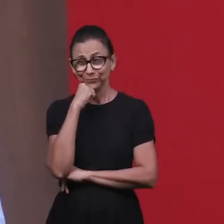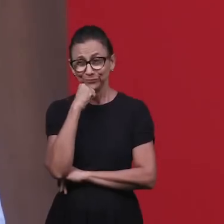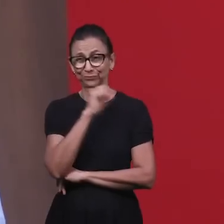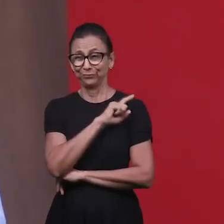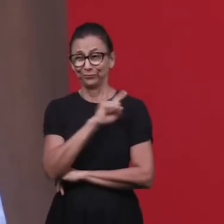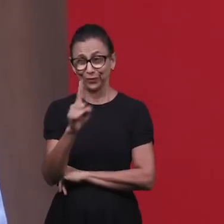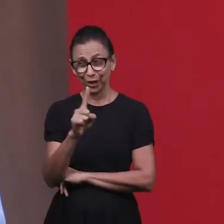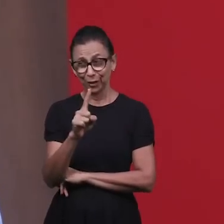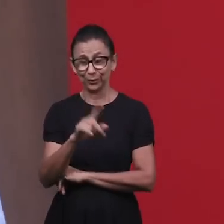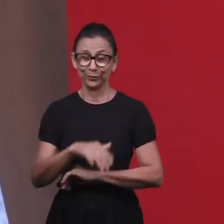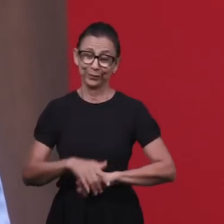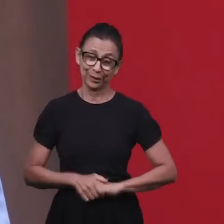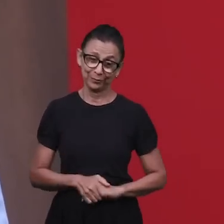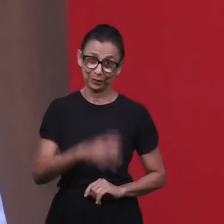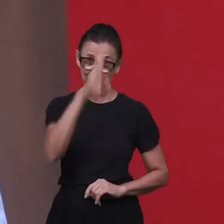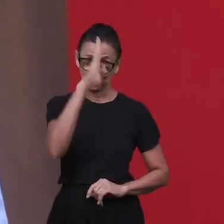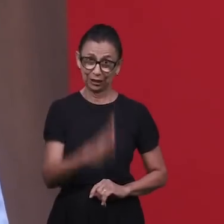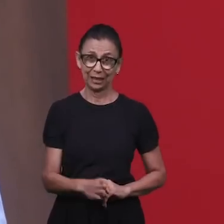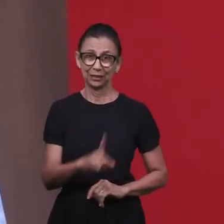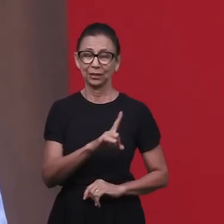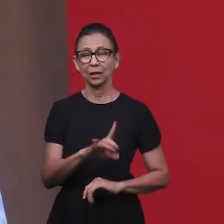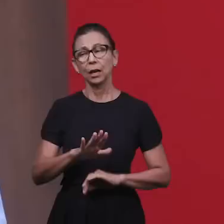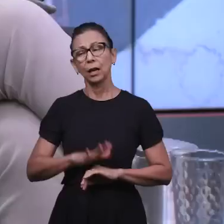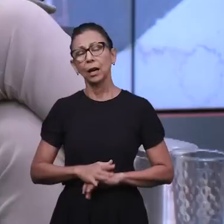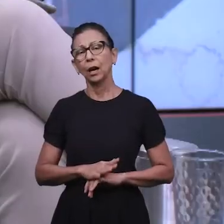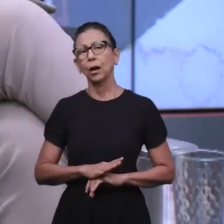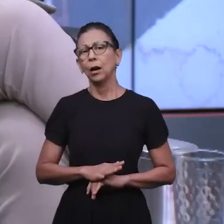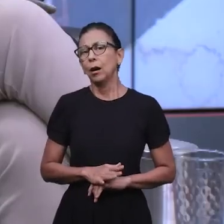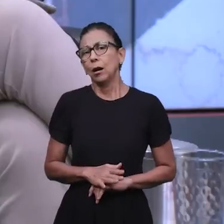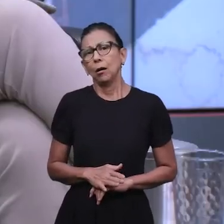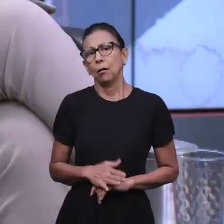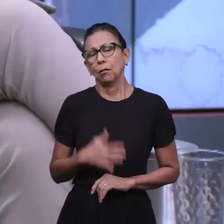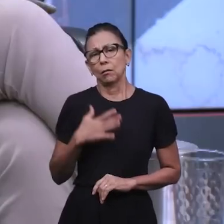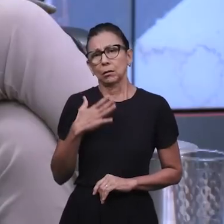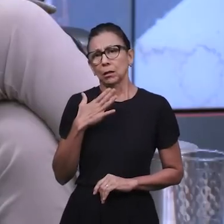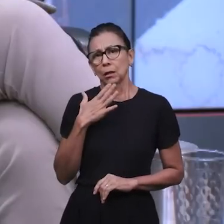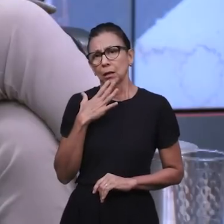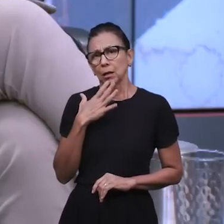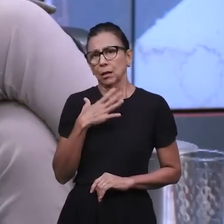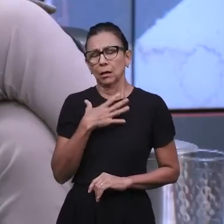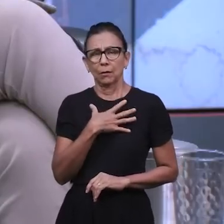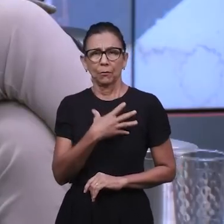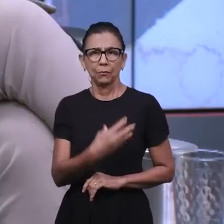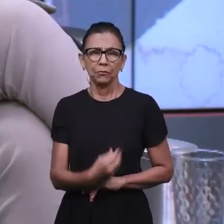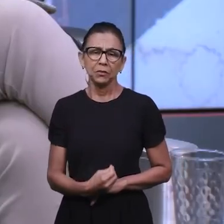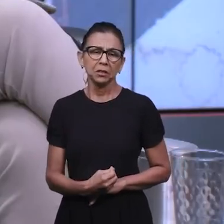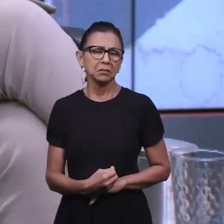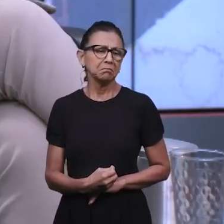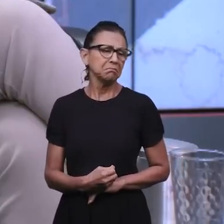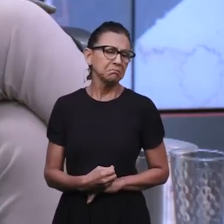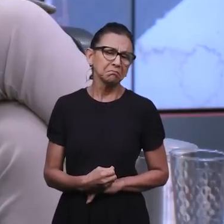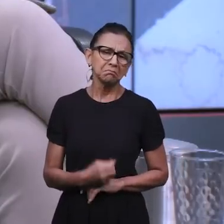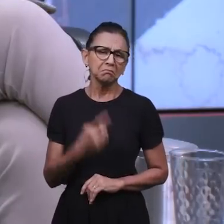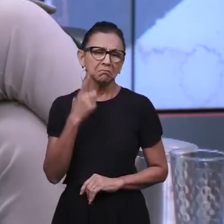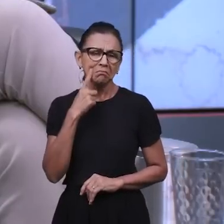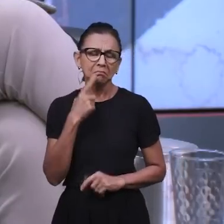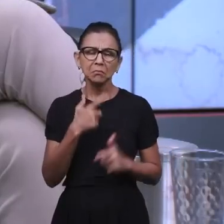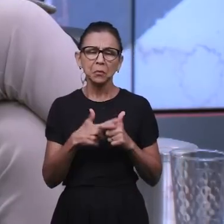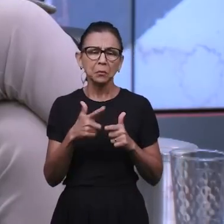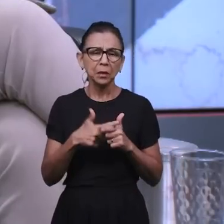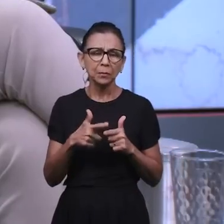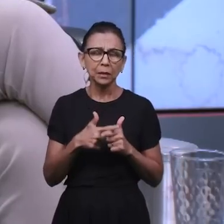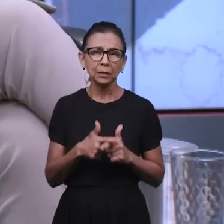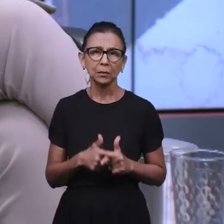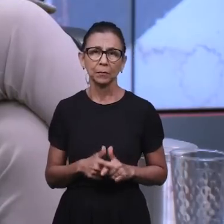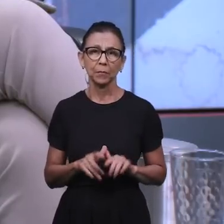né? Meu filho, eu não vejo problema nenhum, mas faz assim, você vai perguntar ao Senhor se